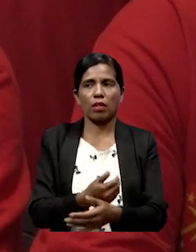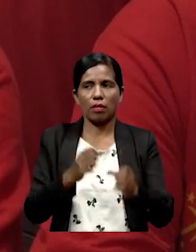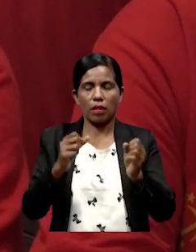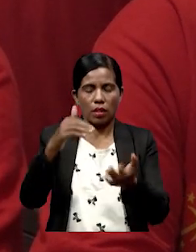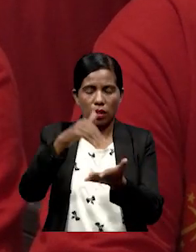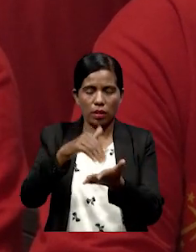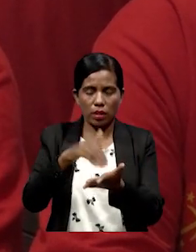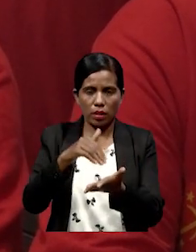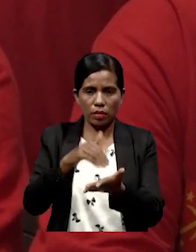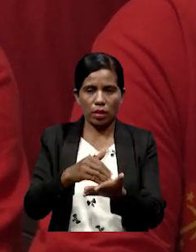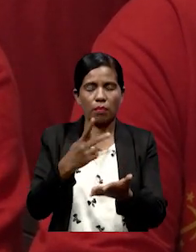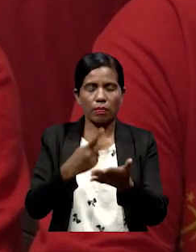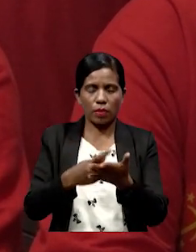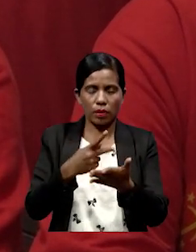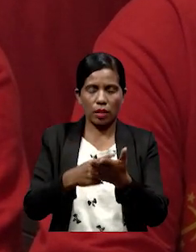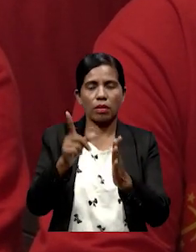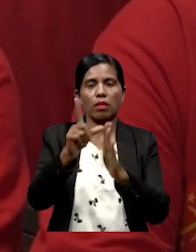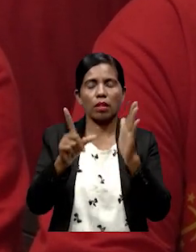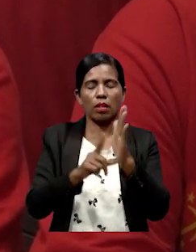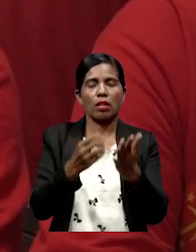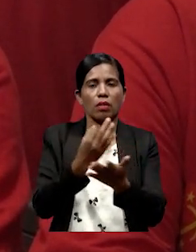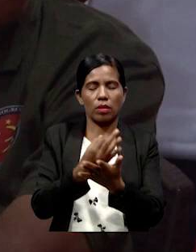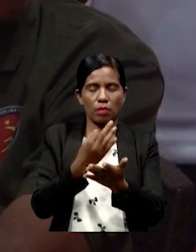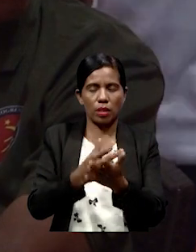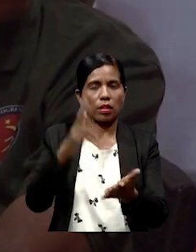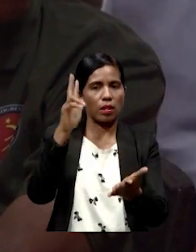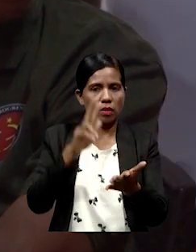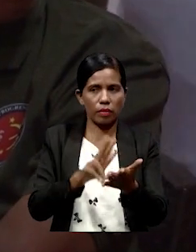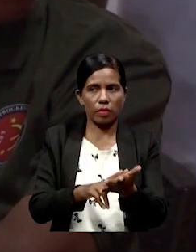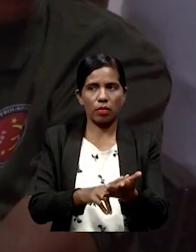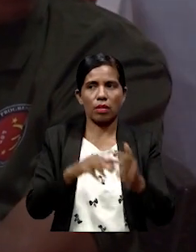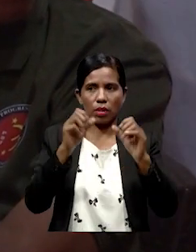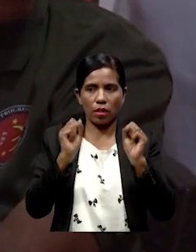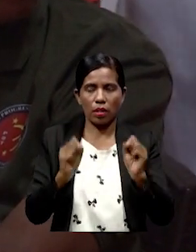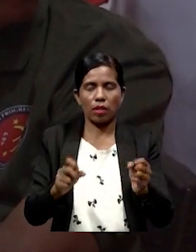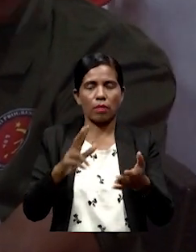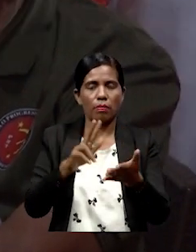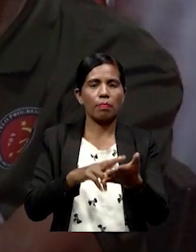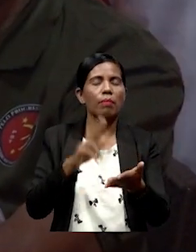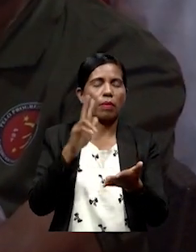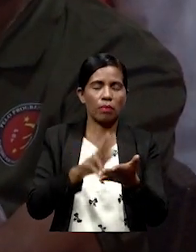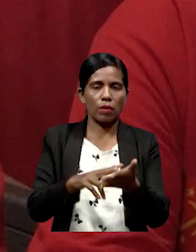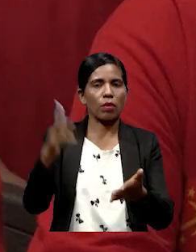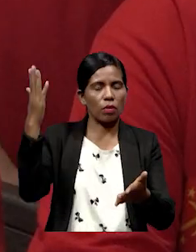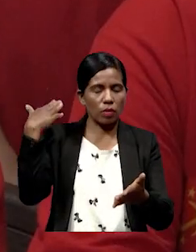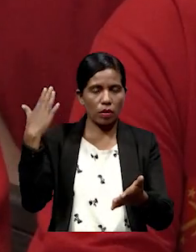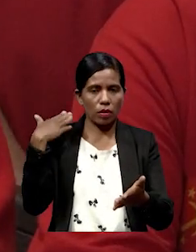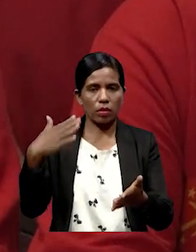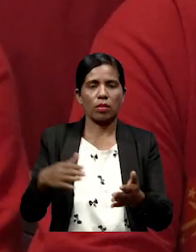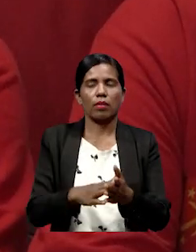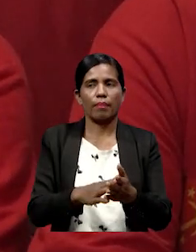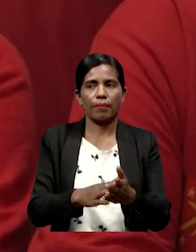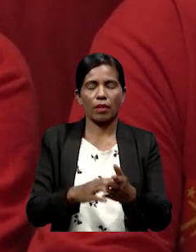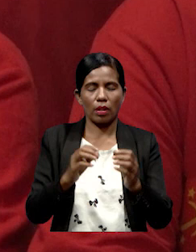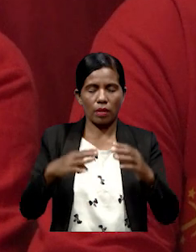estuda fale projeto lei orçamento ratificativo atu promulga. Uluk sua excelência